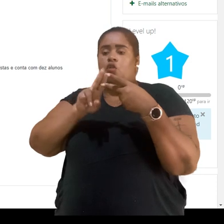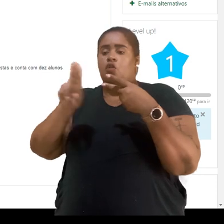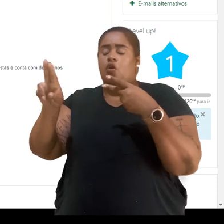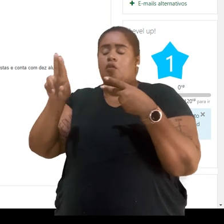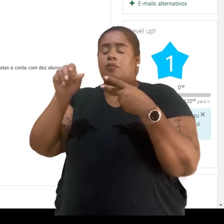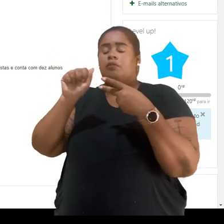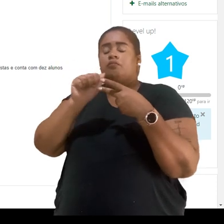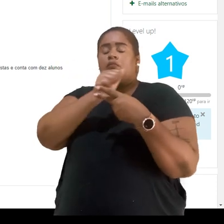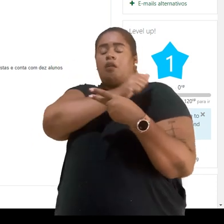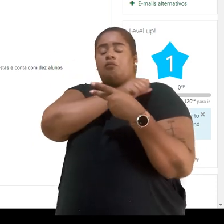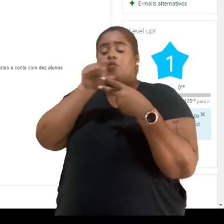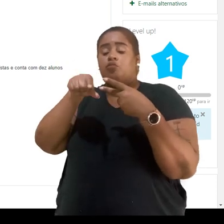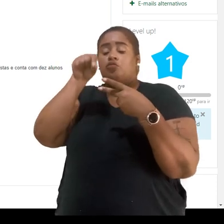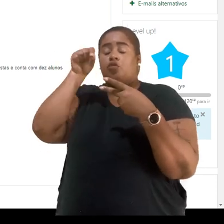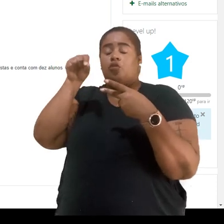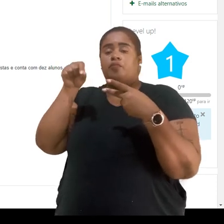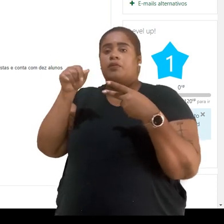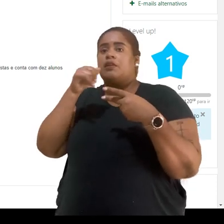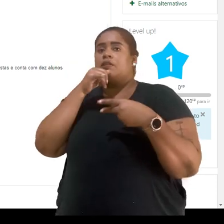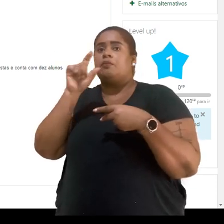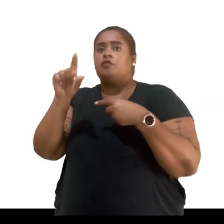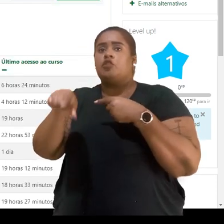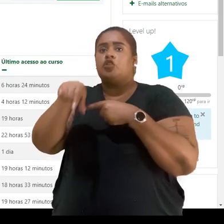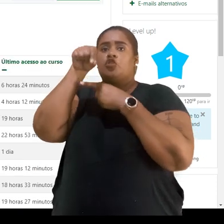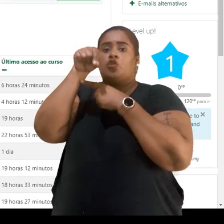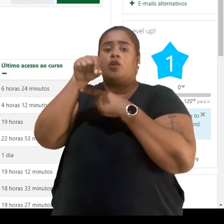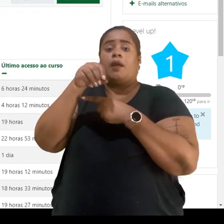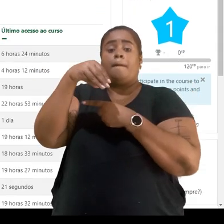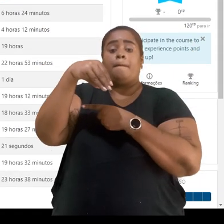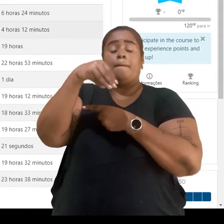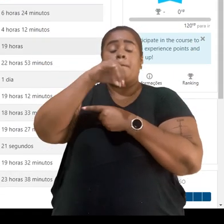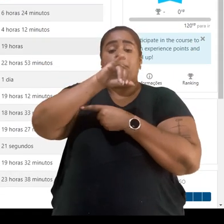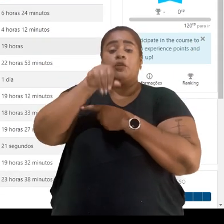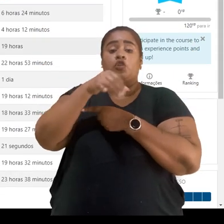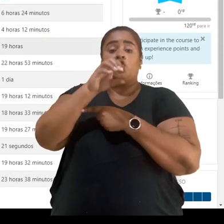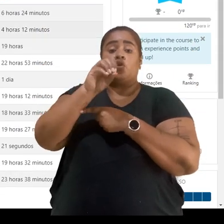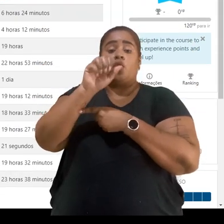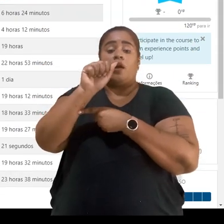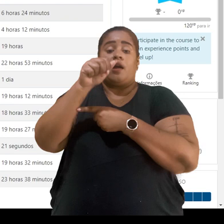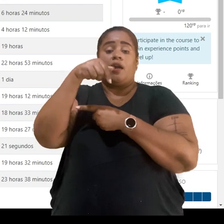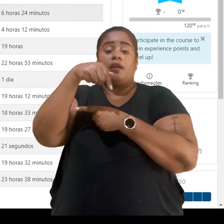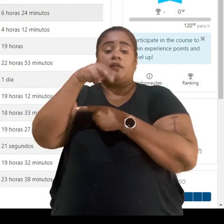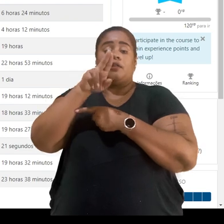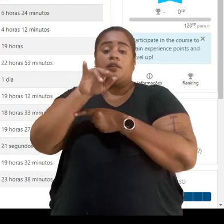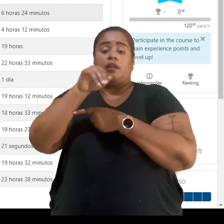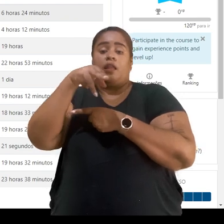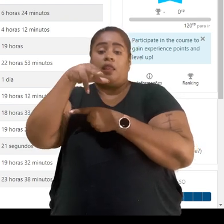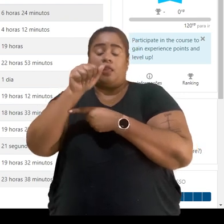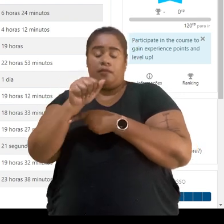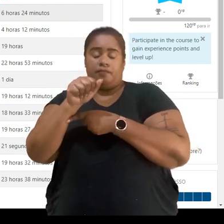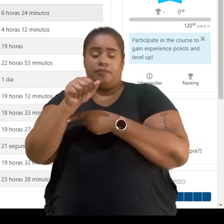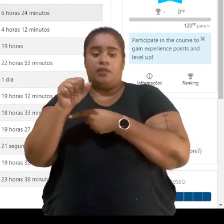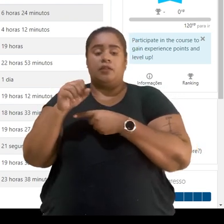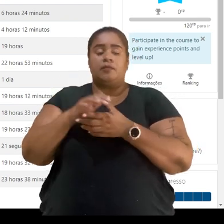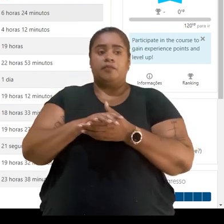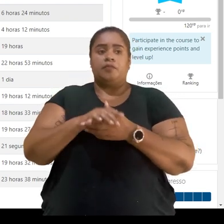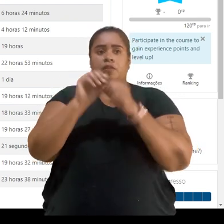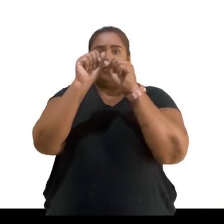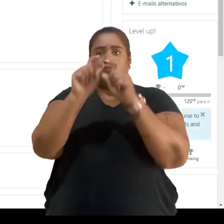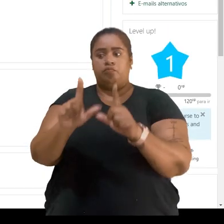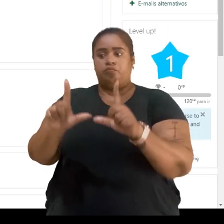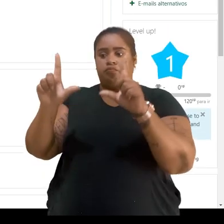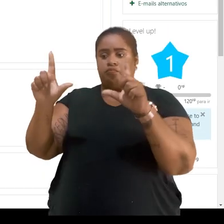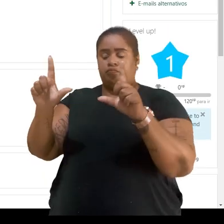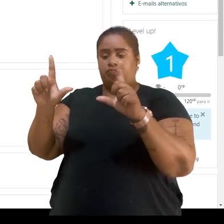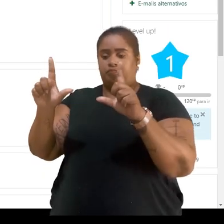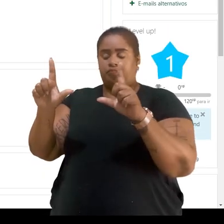por aluno então por exemplo vamos voltar aqui no bloco de participantes e escolher um aluno por exemplo vou escolher aqui